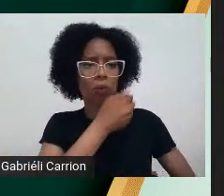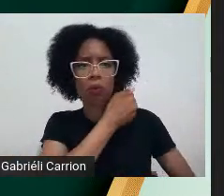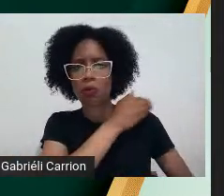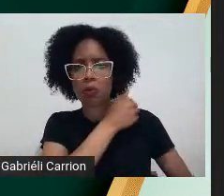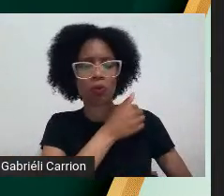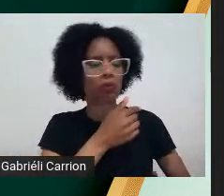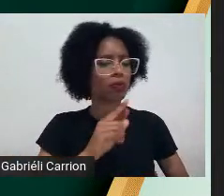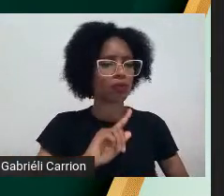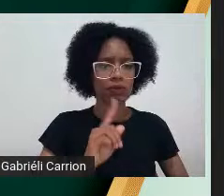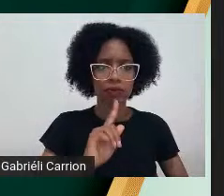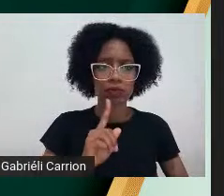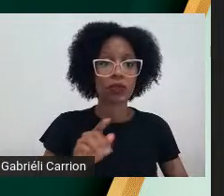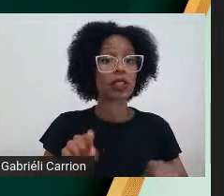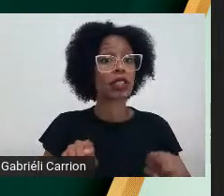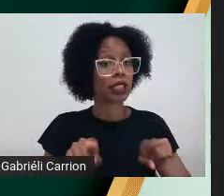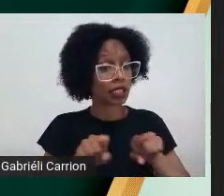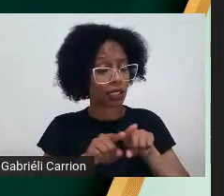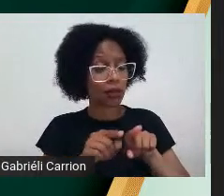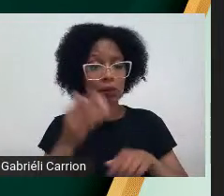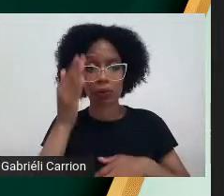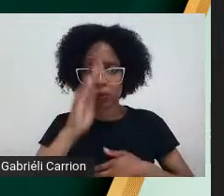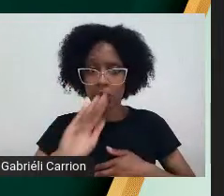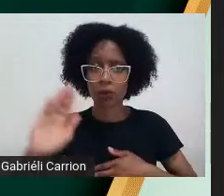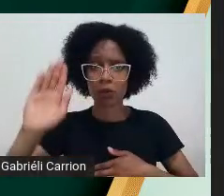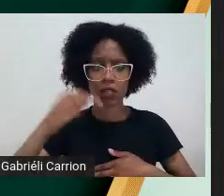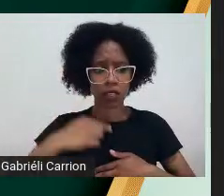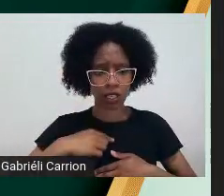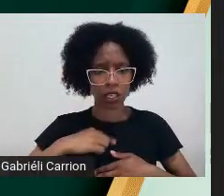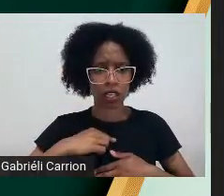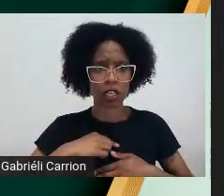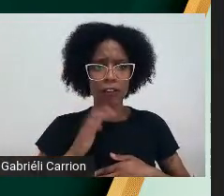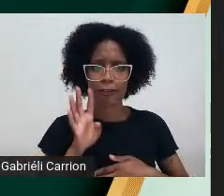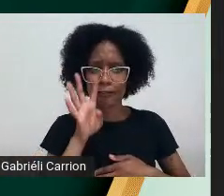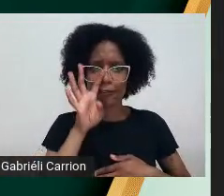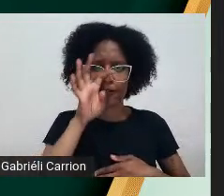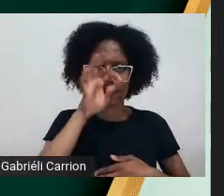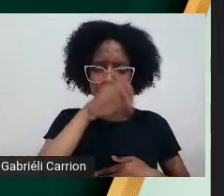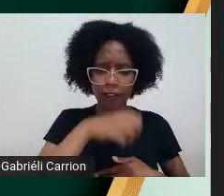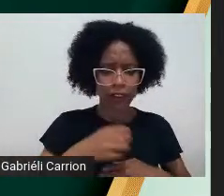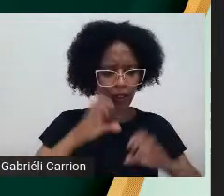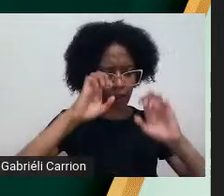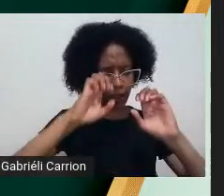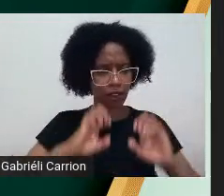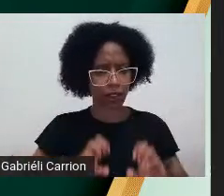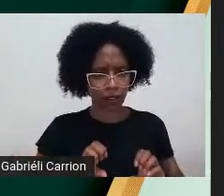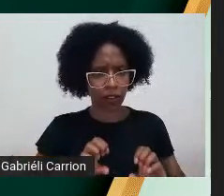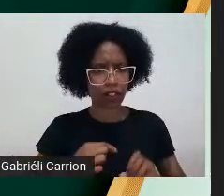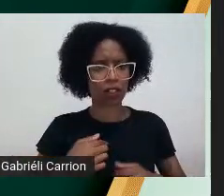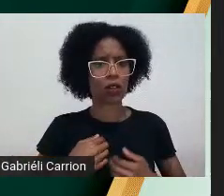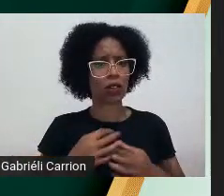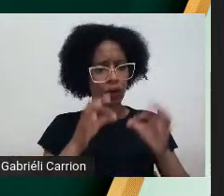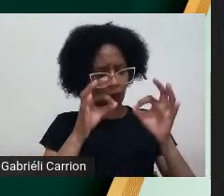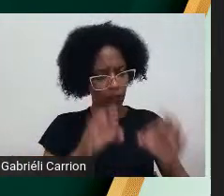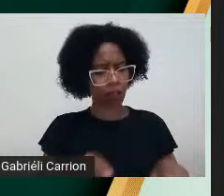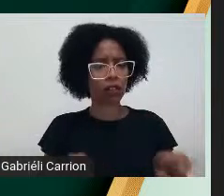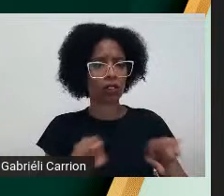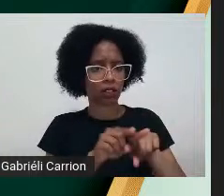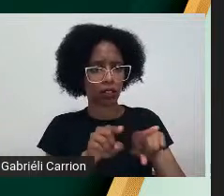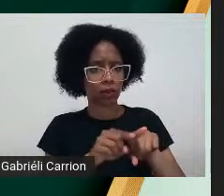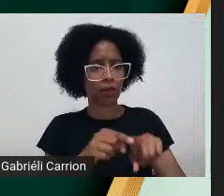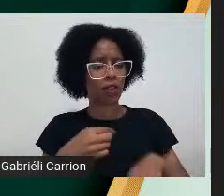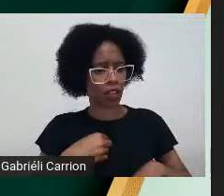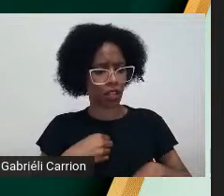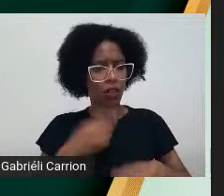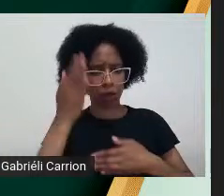natureza. Prometo ainda que serei fiel aos princípios da moral e da ética, se eu cumprir este juramento com